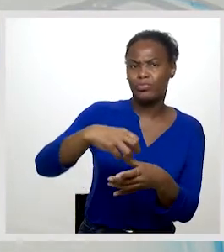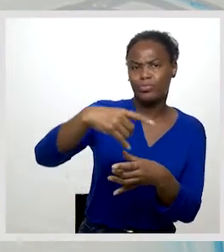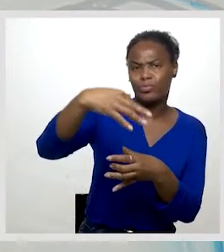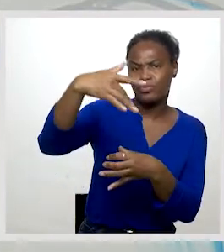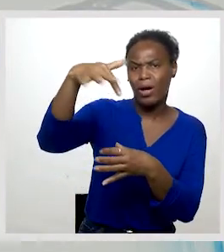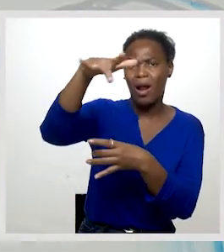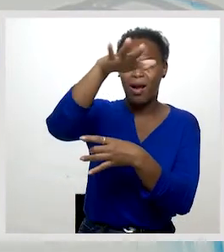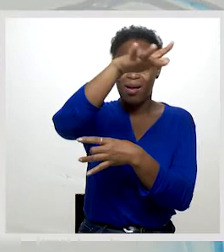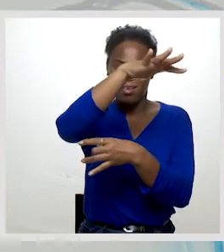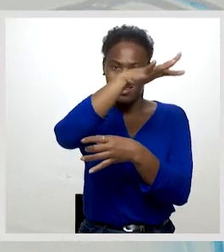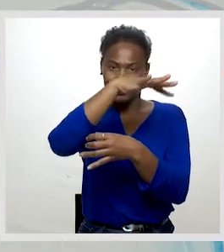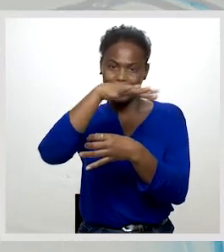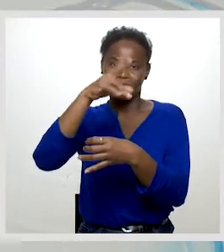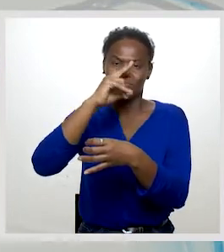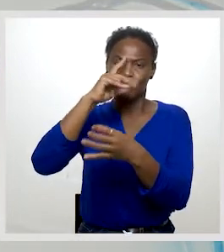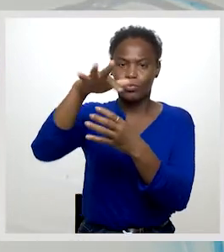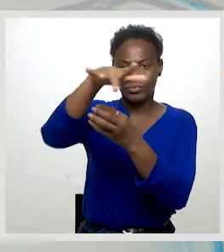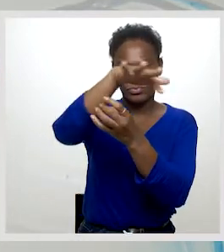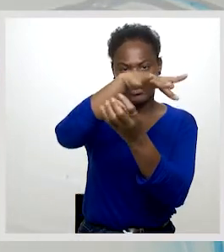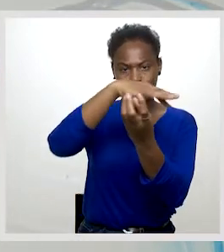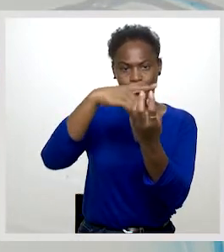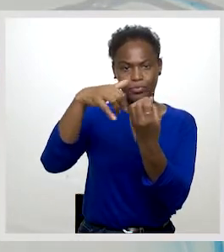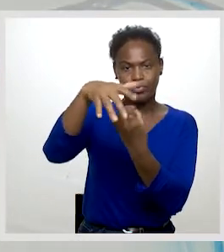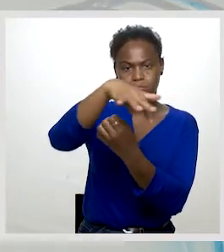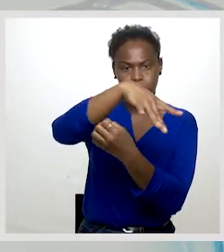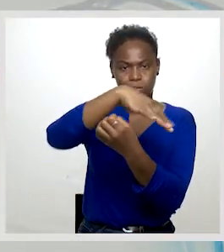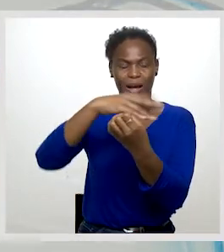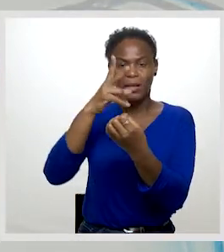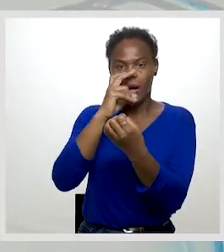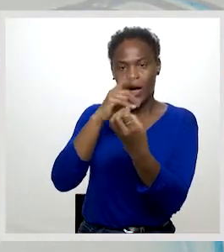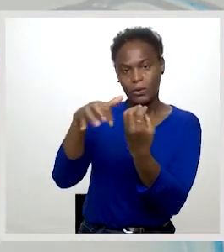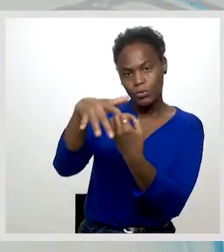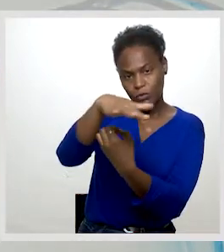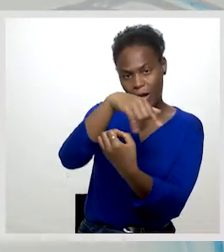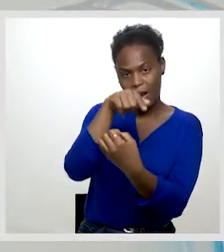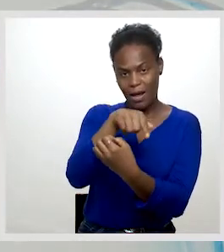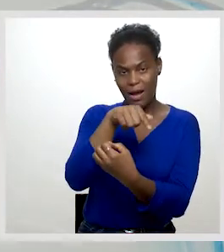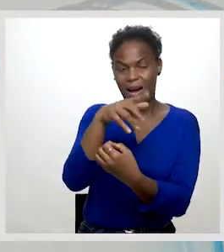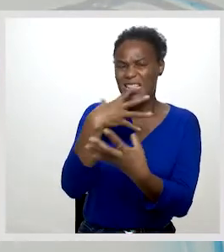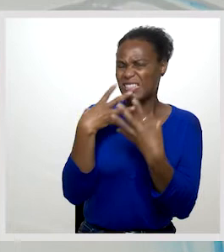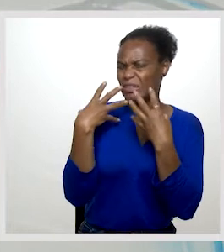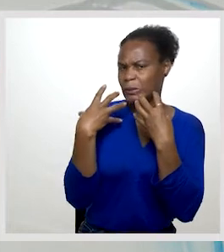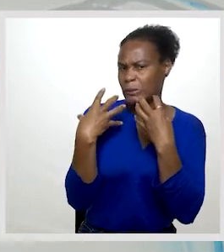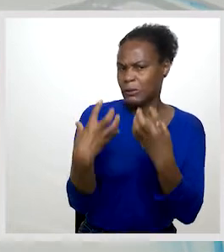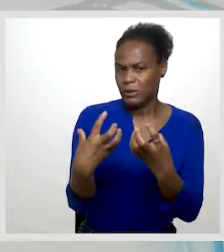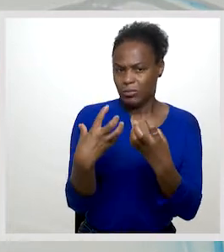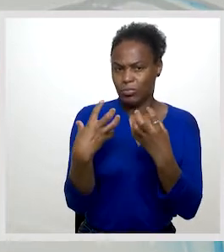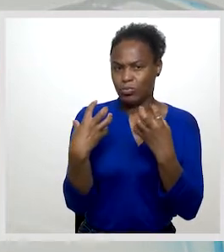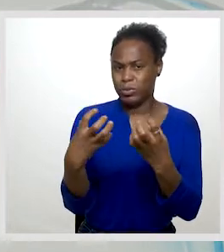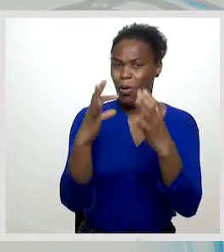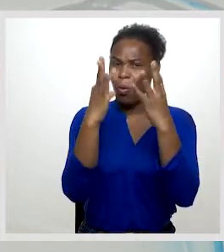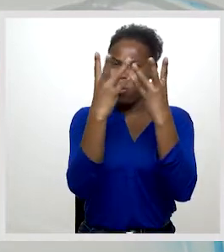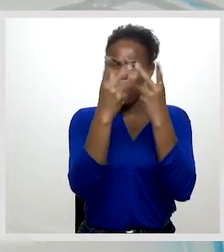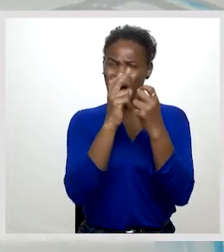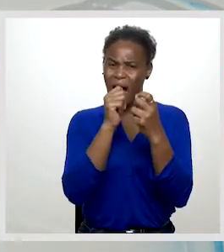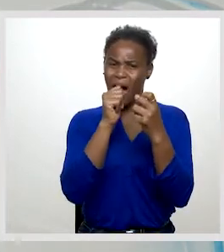de água para a atmosfera. Este vapor de água, a atmosfera estava sujeita ou suportada com